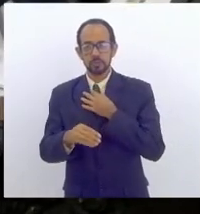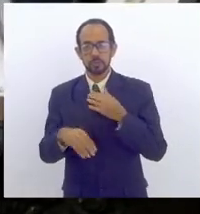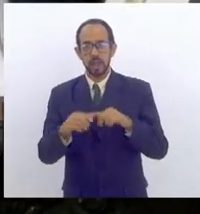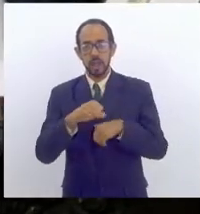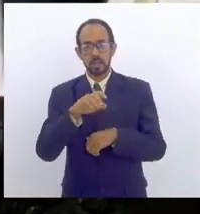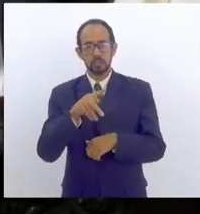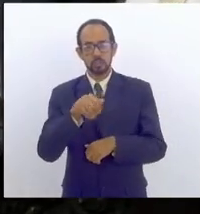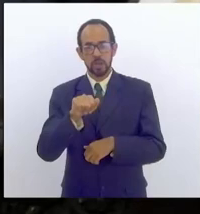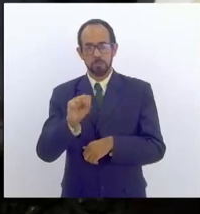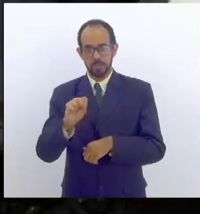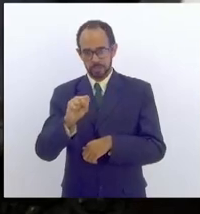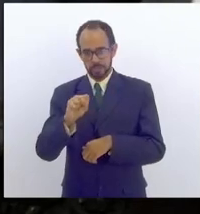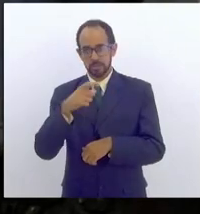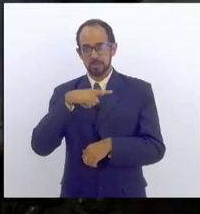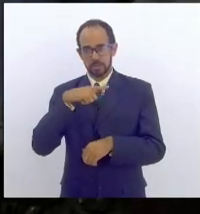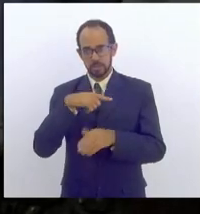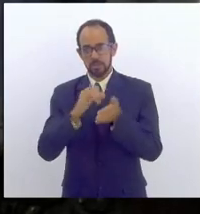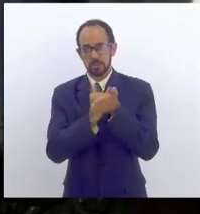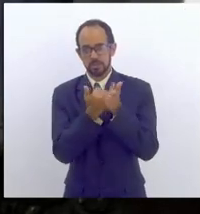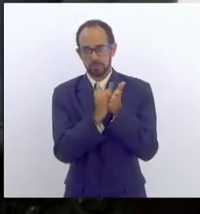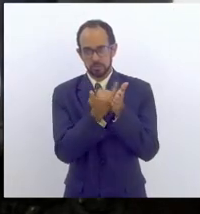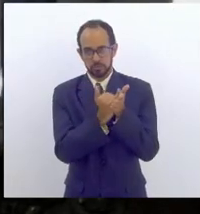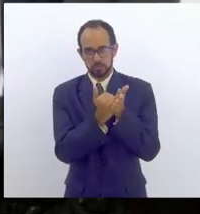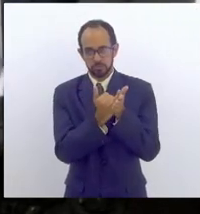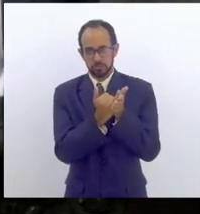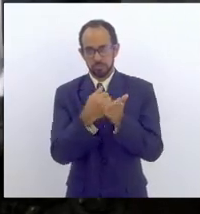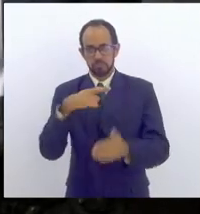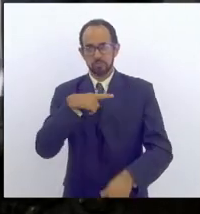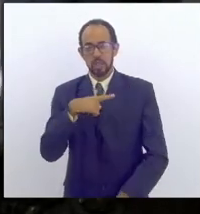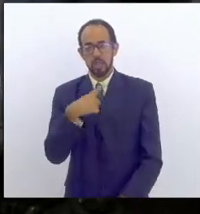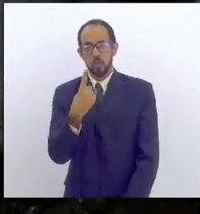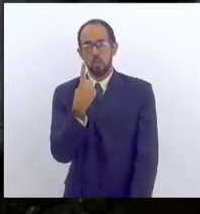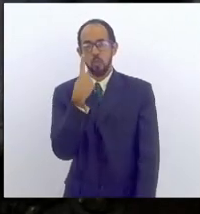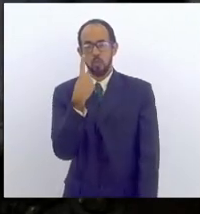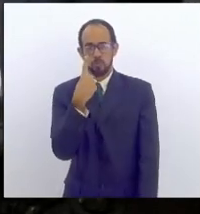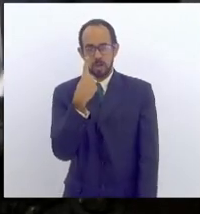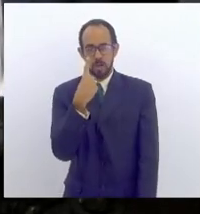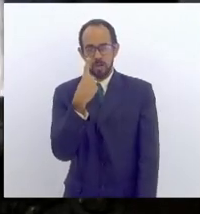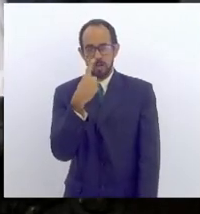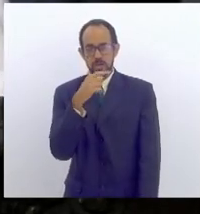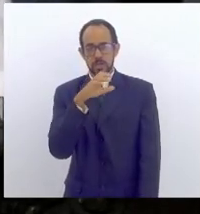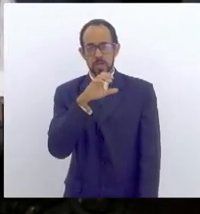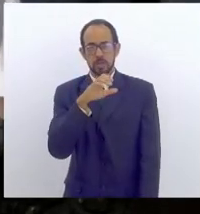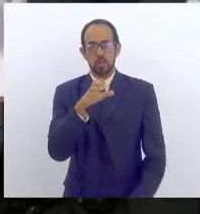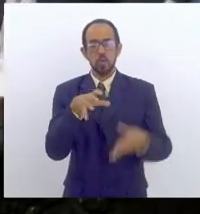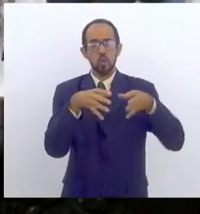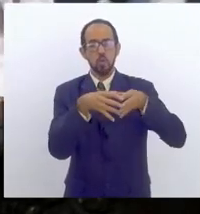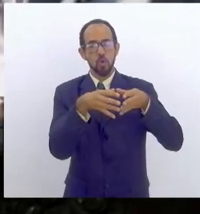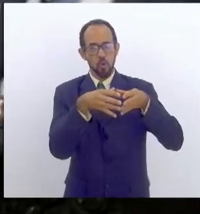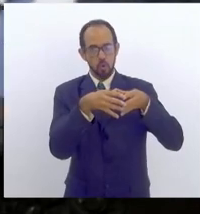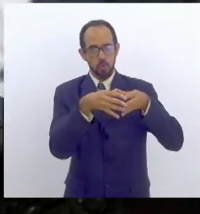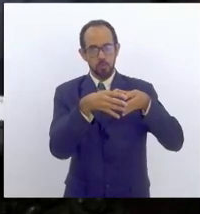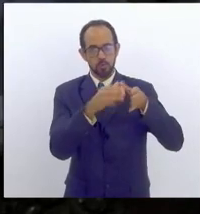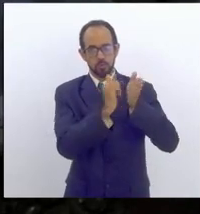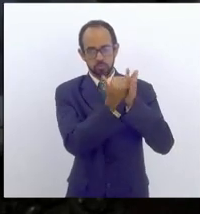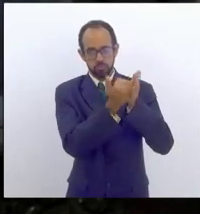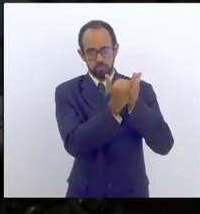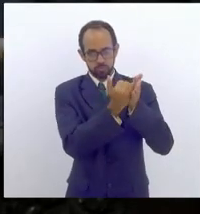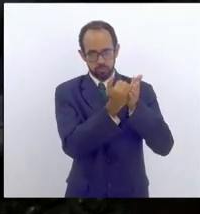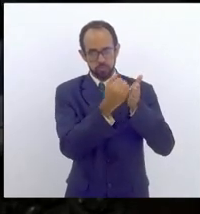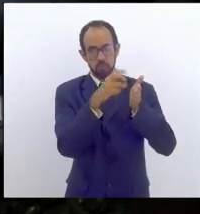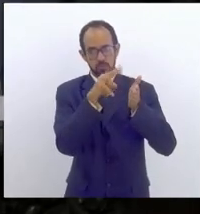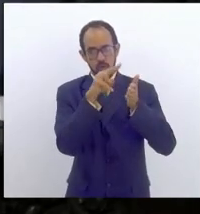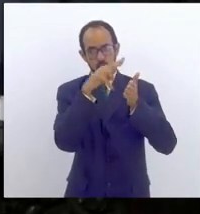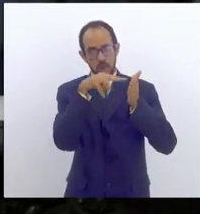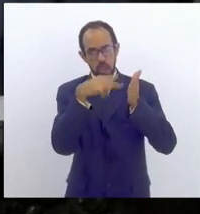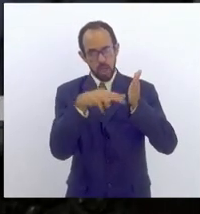inscritas. Existe uma chapa inscrita. É que eu vou ler o